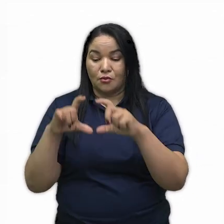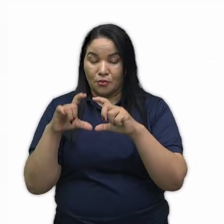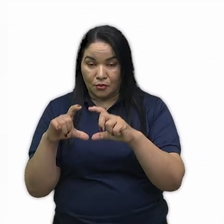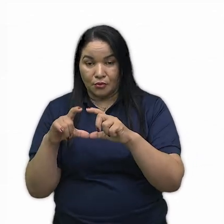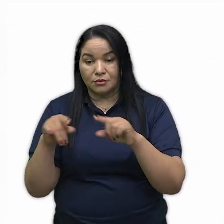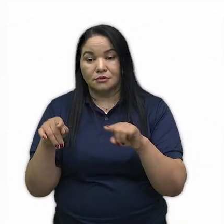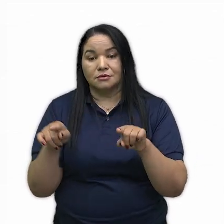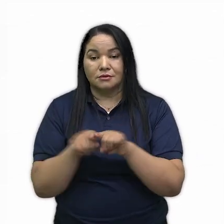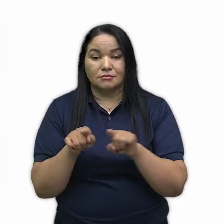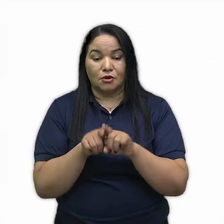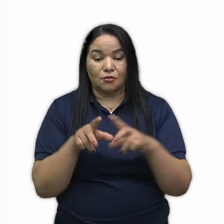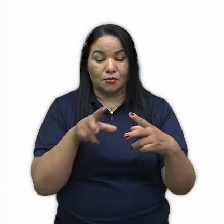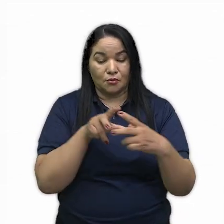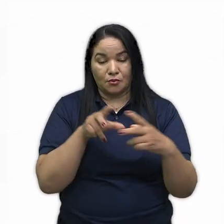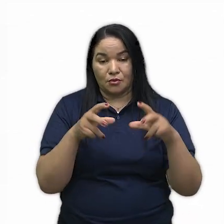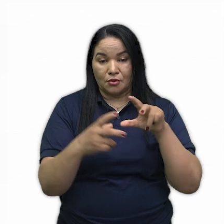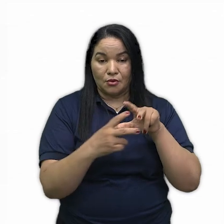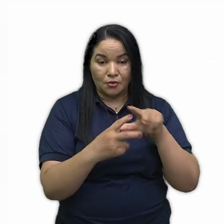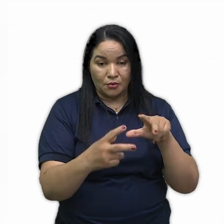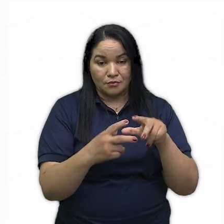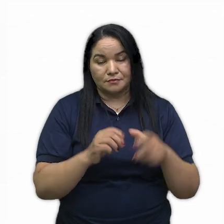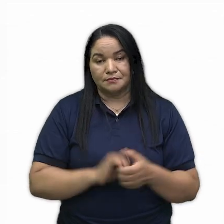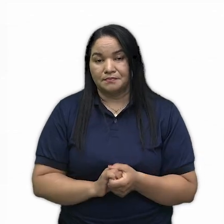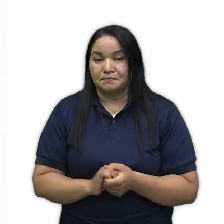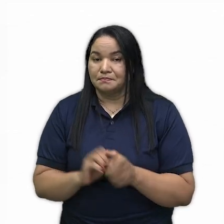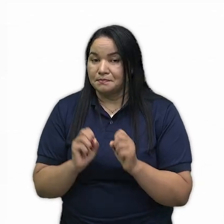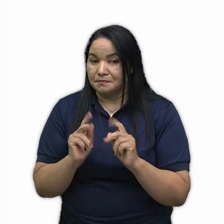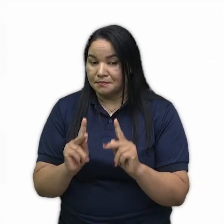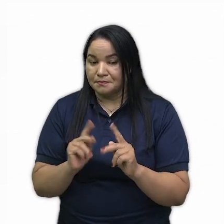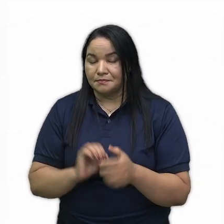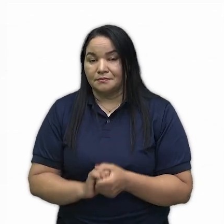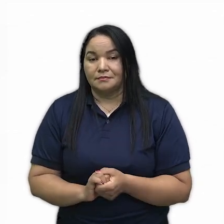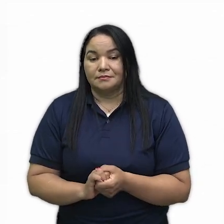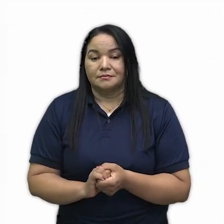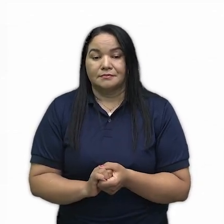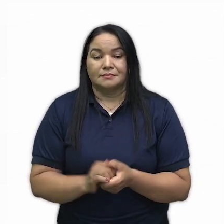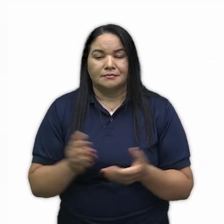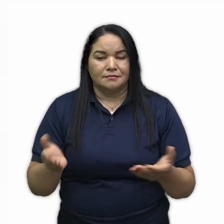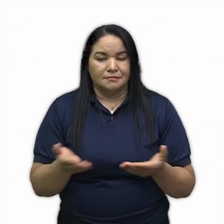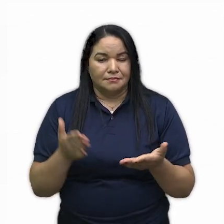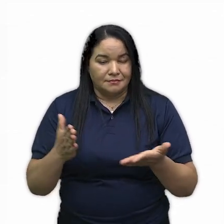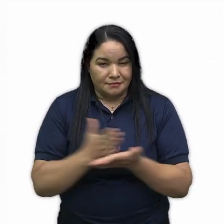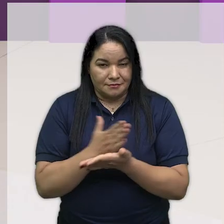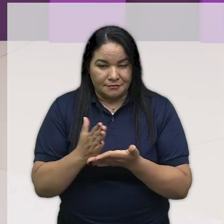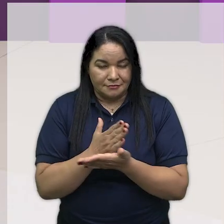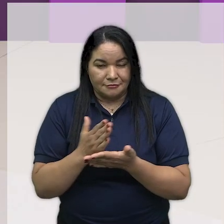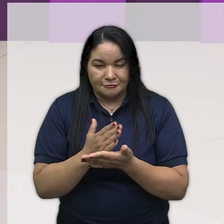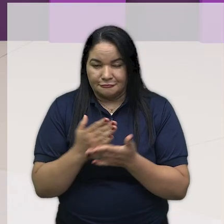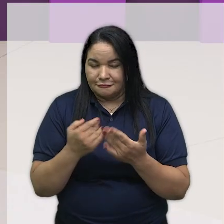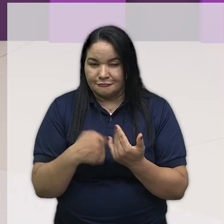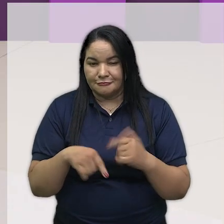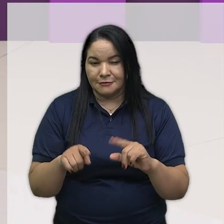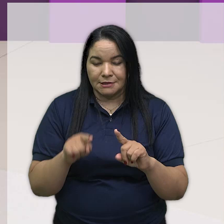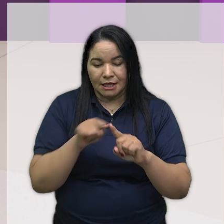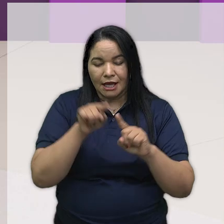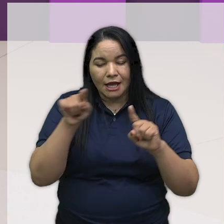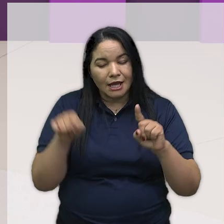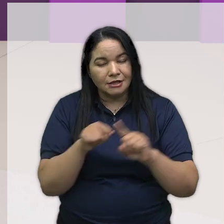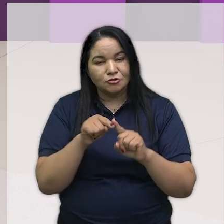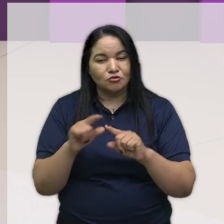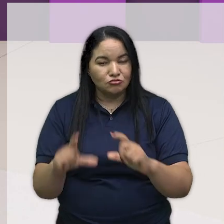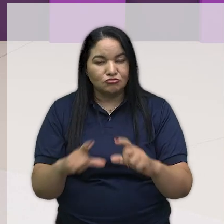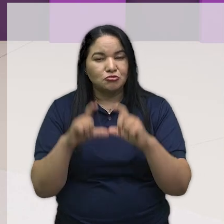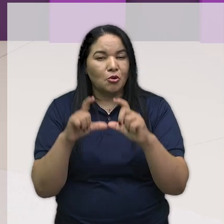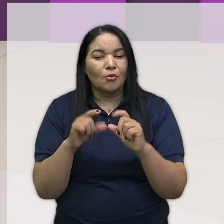os poliedros, tudo bem? Então, vamos aí observar alguns corpos redondos ali, alguns exemplos de